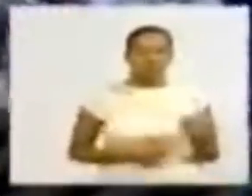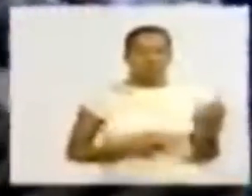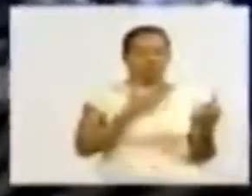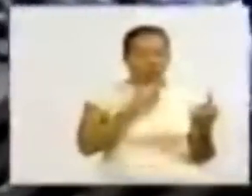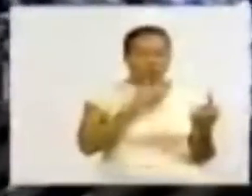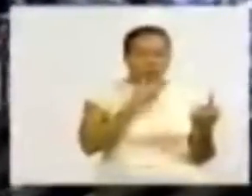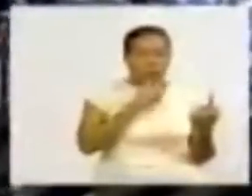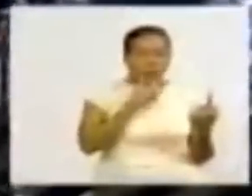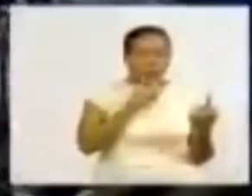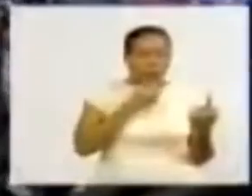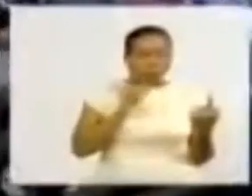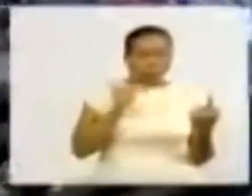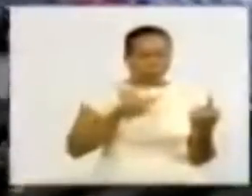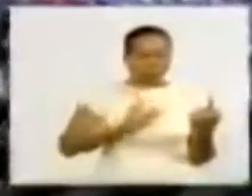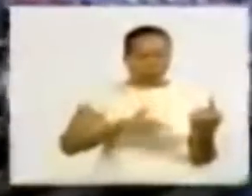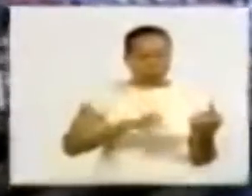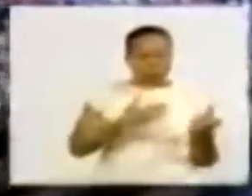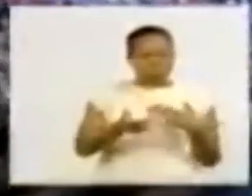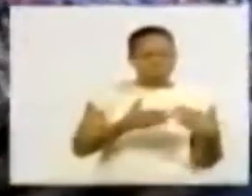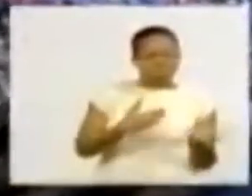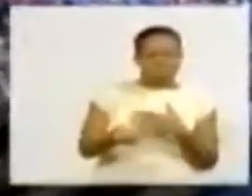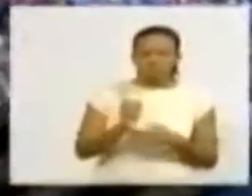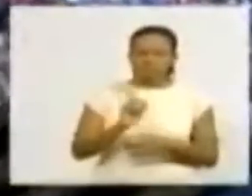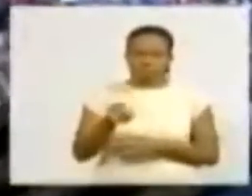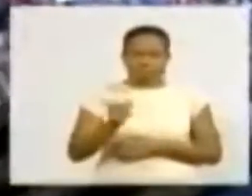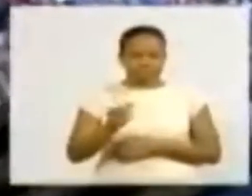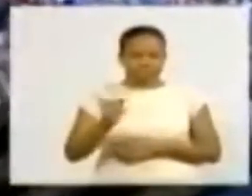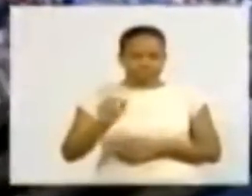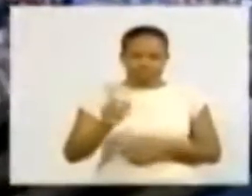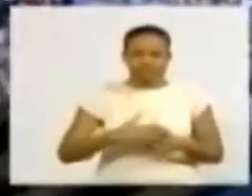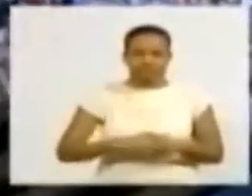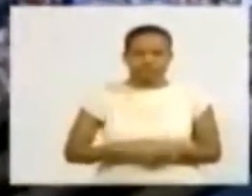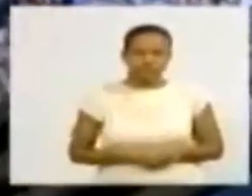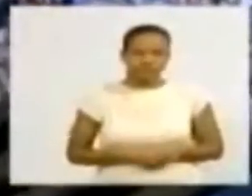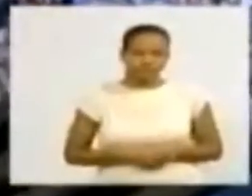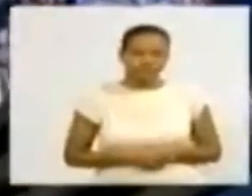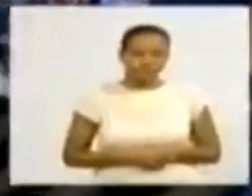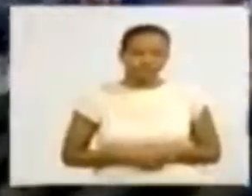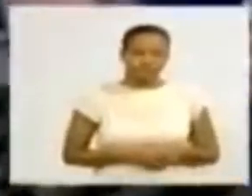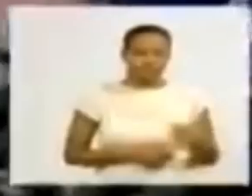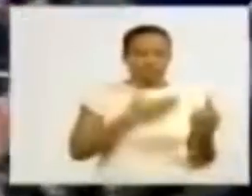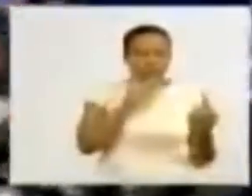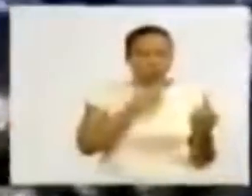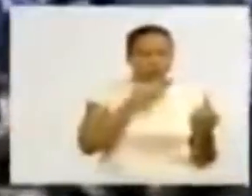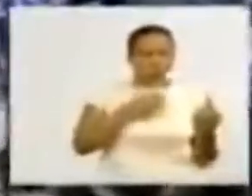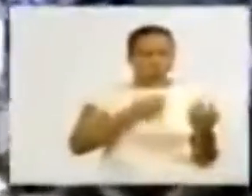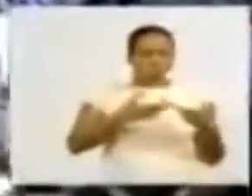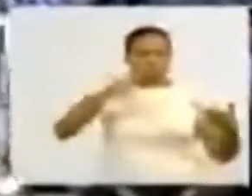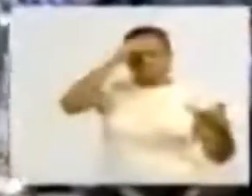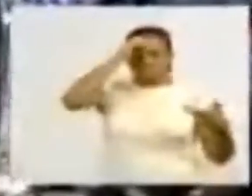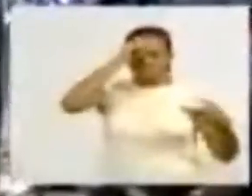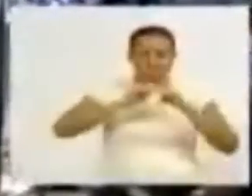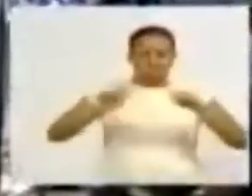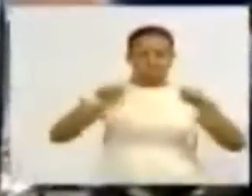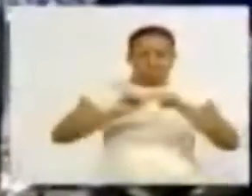Não é um homem que relativiza a religião. Não é um homem que fala